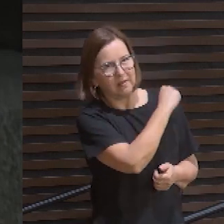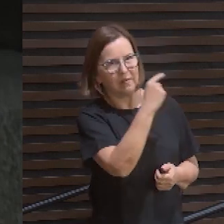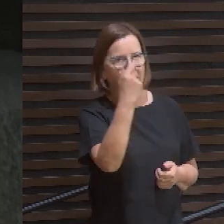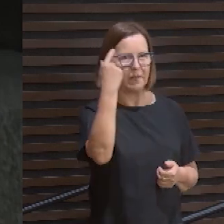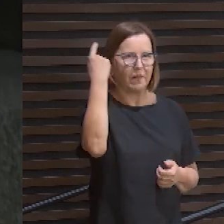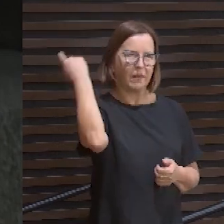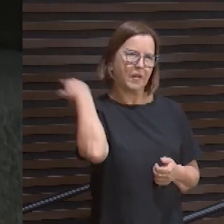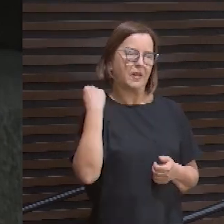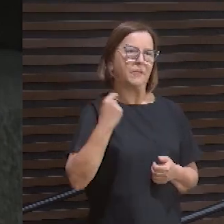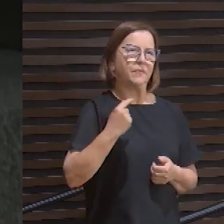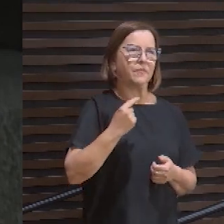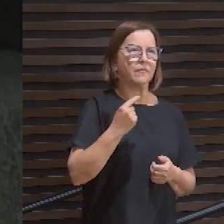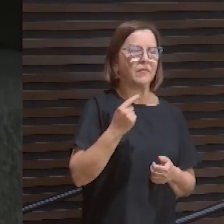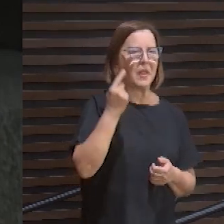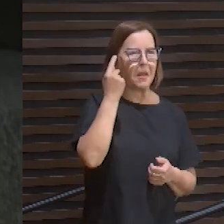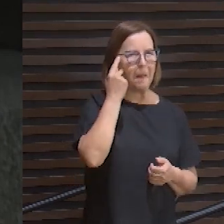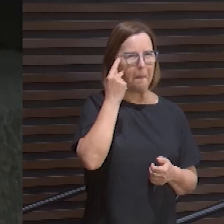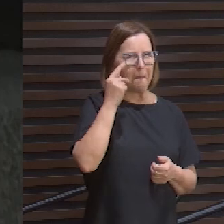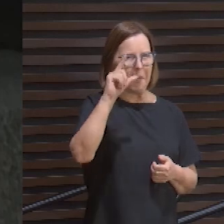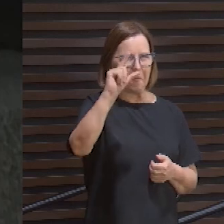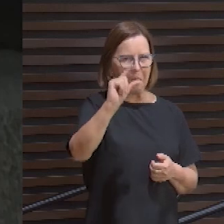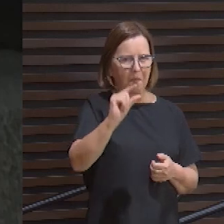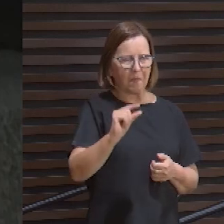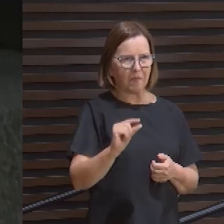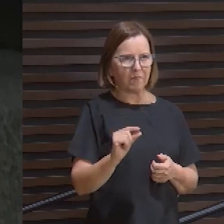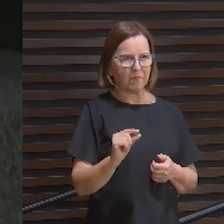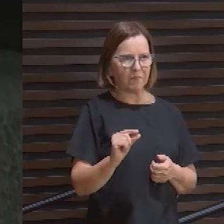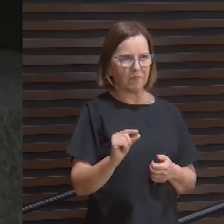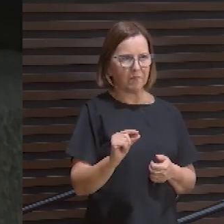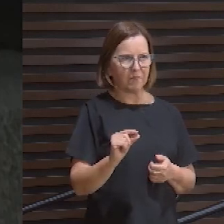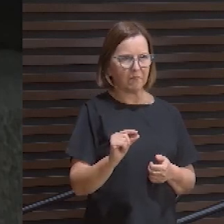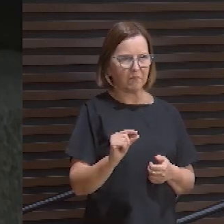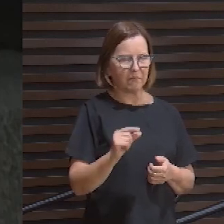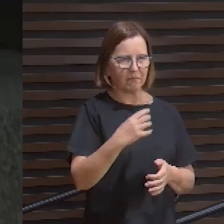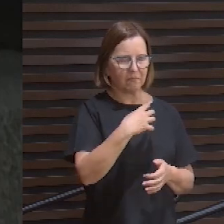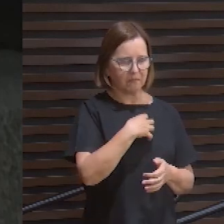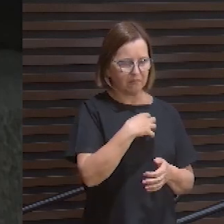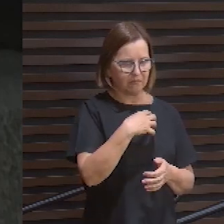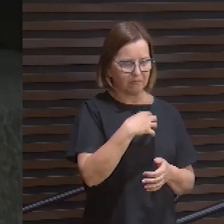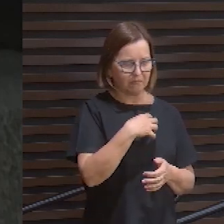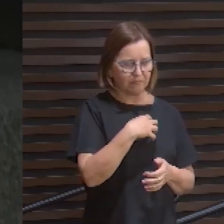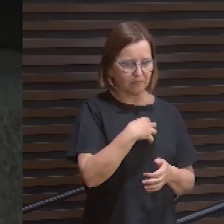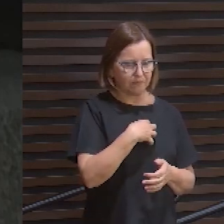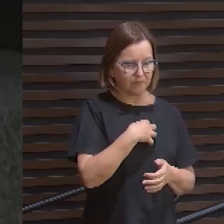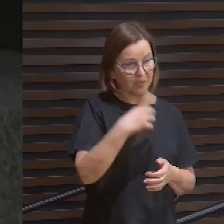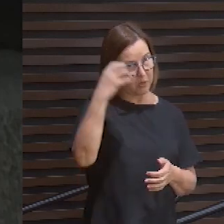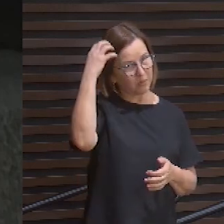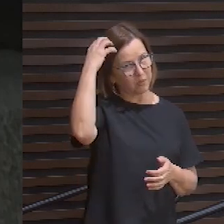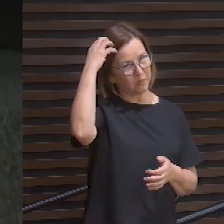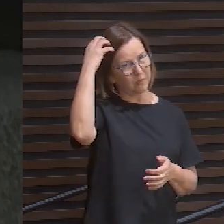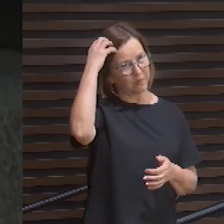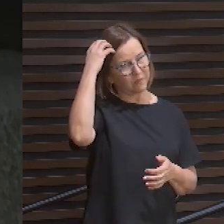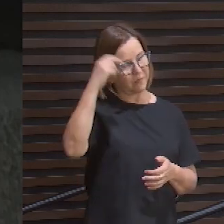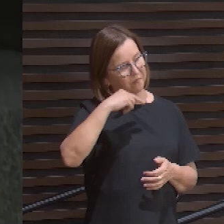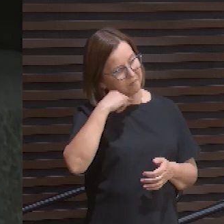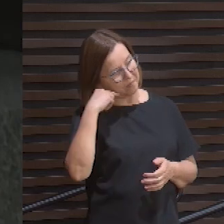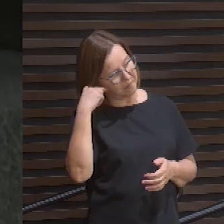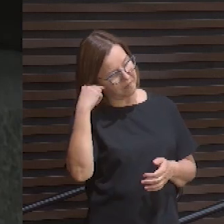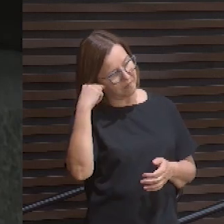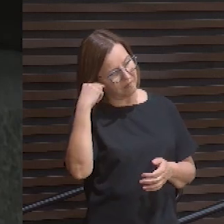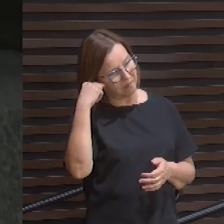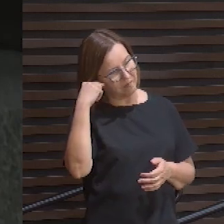para amainar os sentimentos de culpa, de